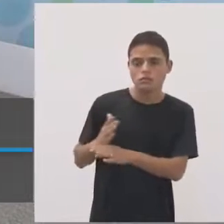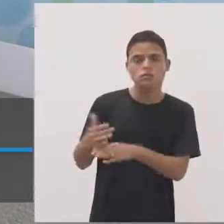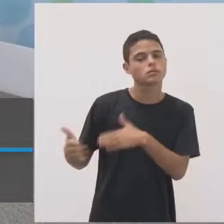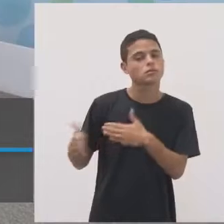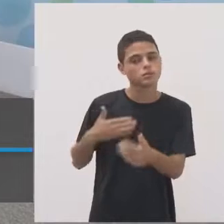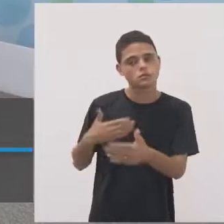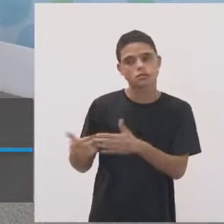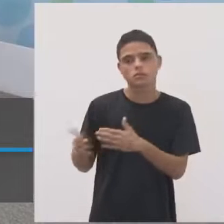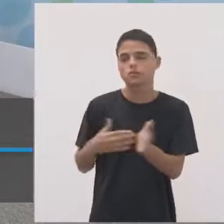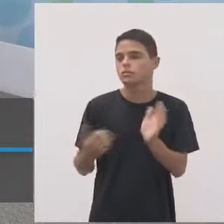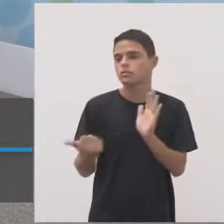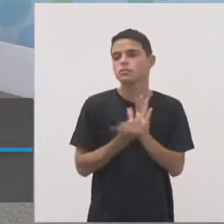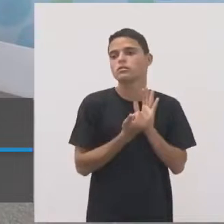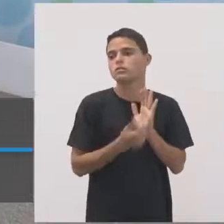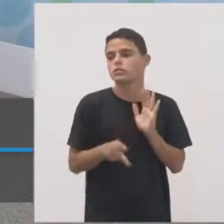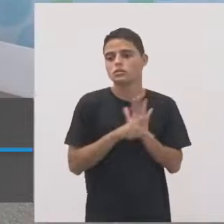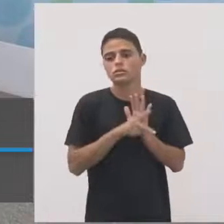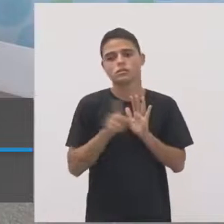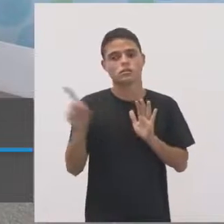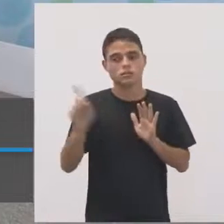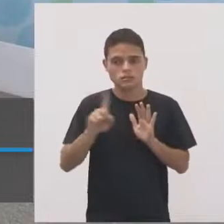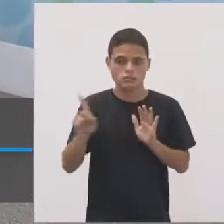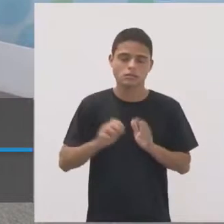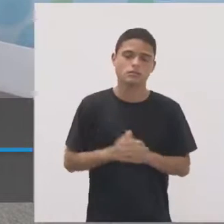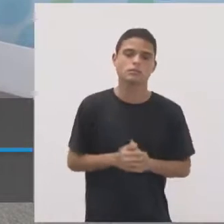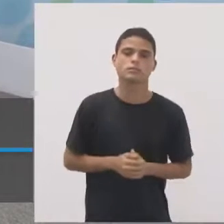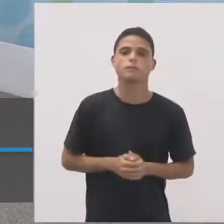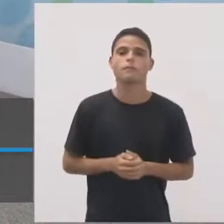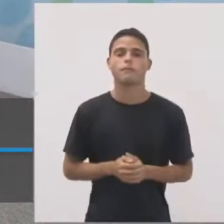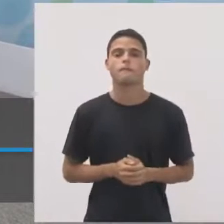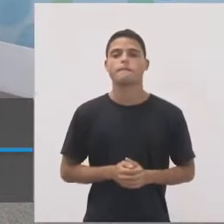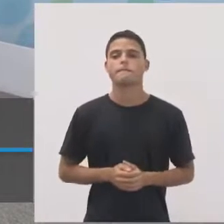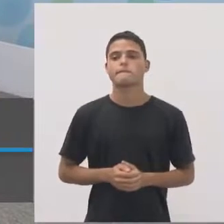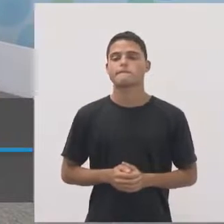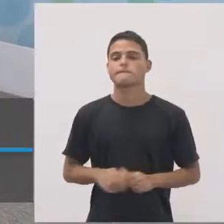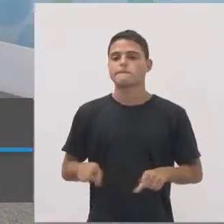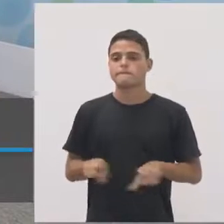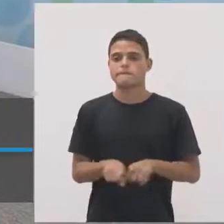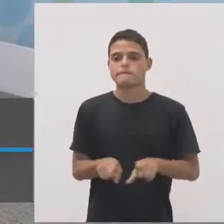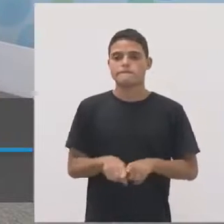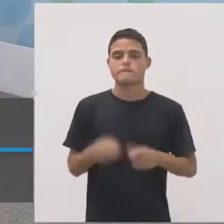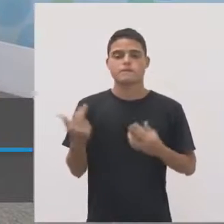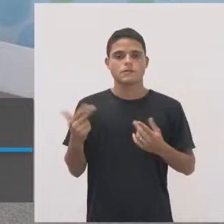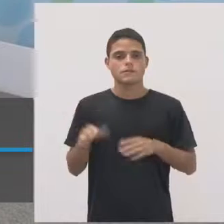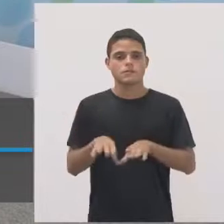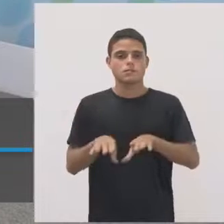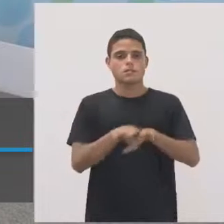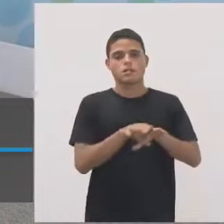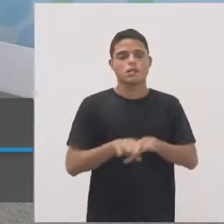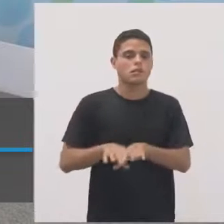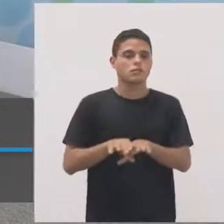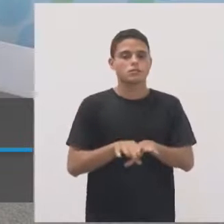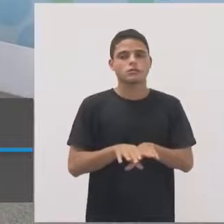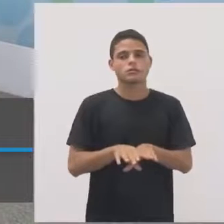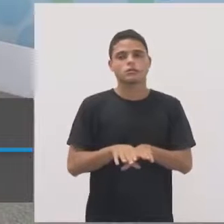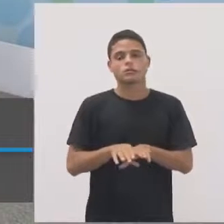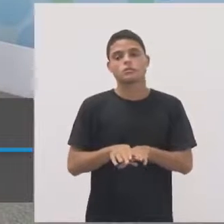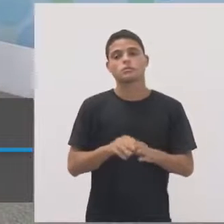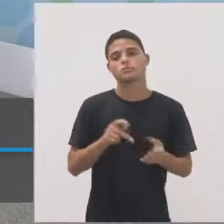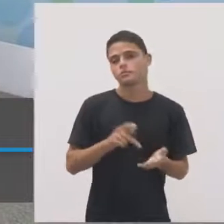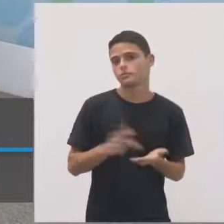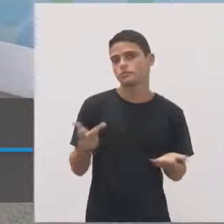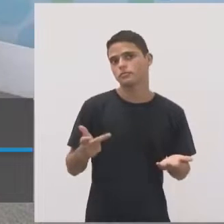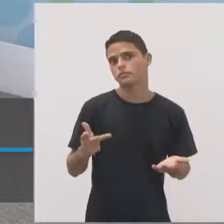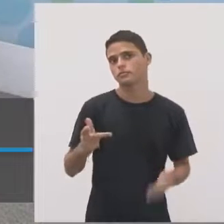marca específica, que isso muita gente, né? E aí, também, a mesma lógica, lógico, não vai ser igual, mas a mesma lógica